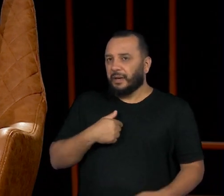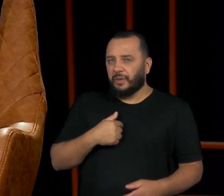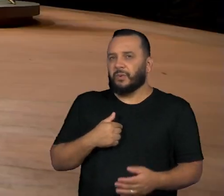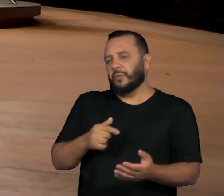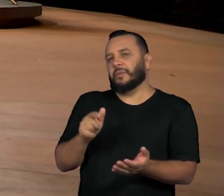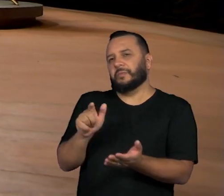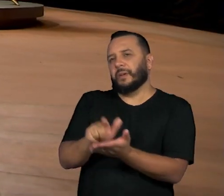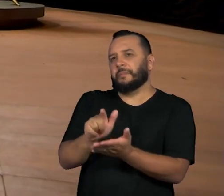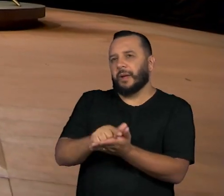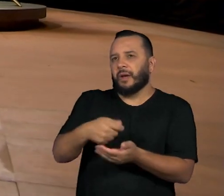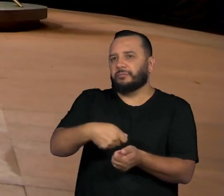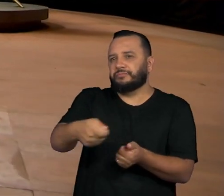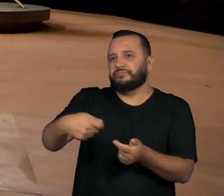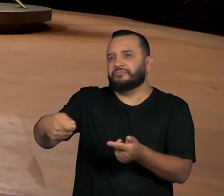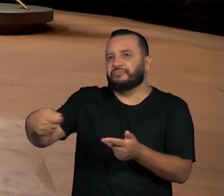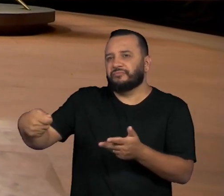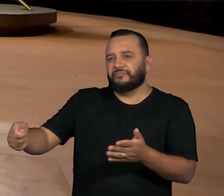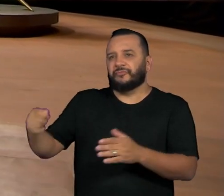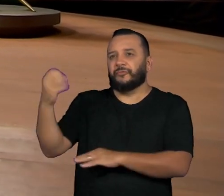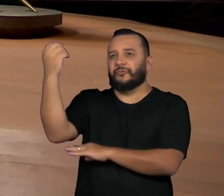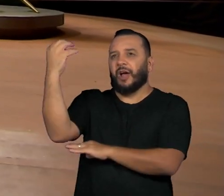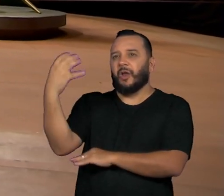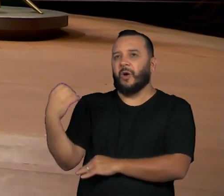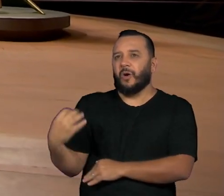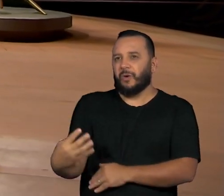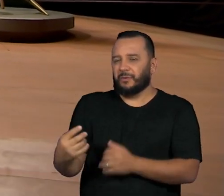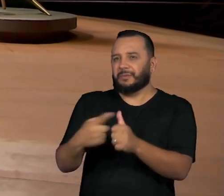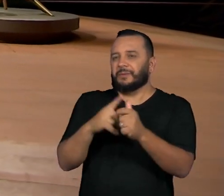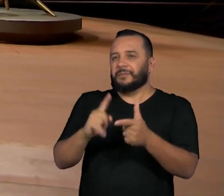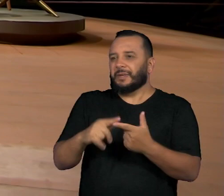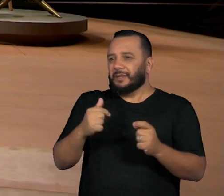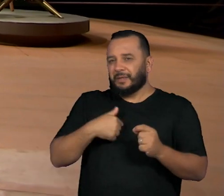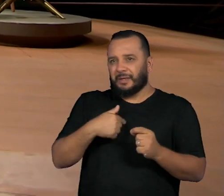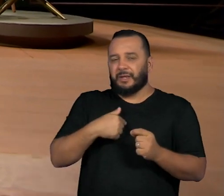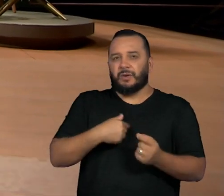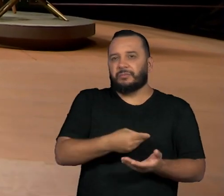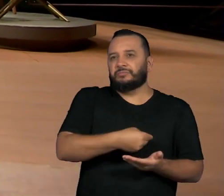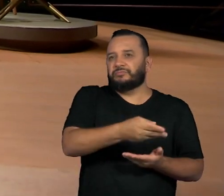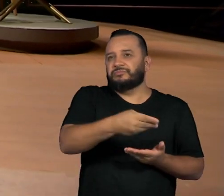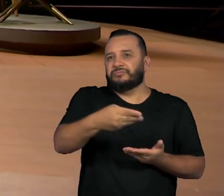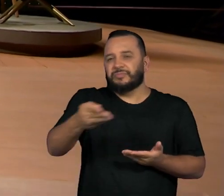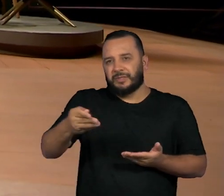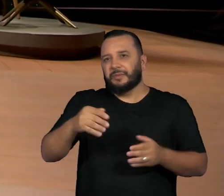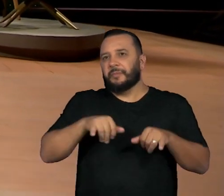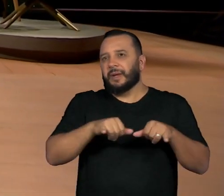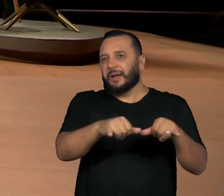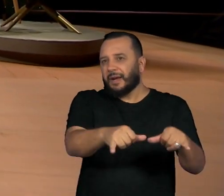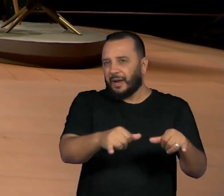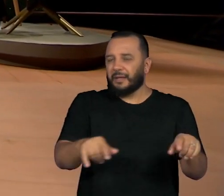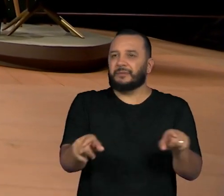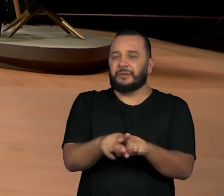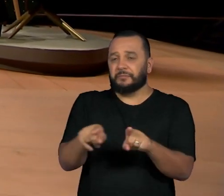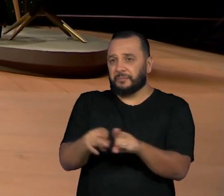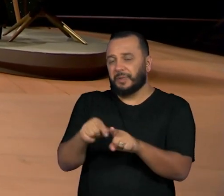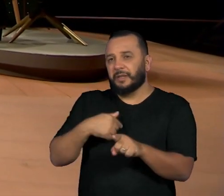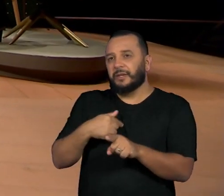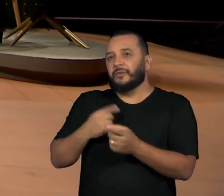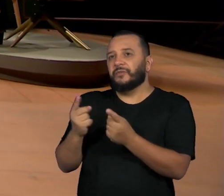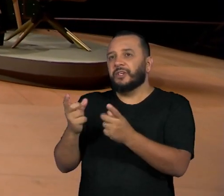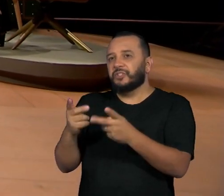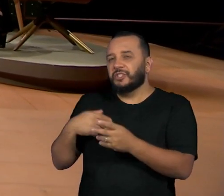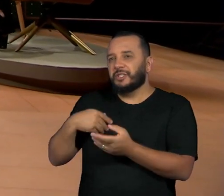nos faróis, eu fui distribuir amostra grátis em supermercado, eu vendia café e coxinha no Espaço Unibanco, na Rua